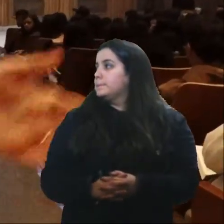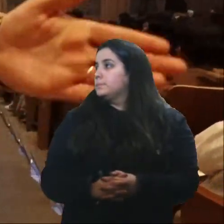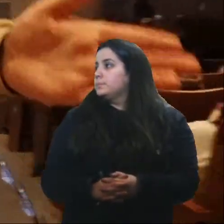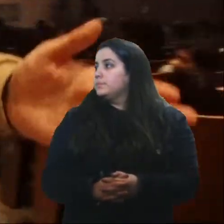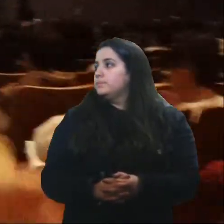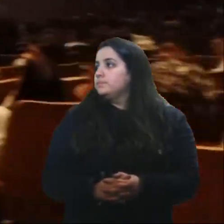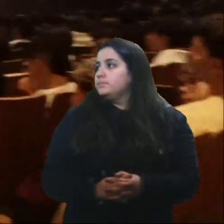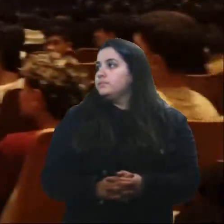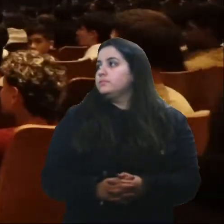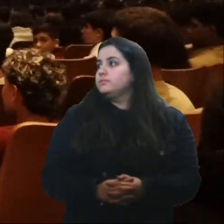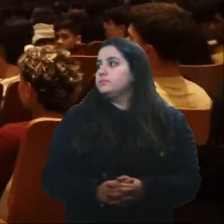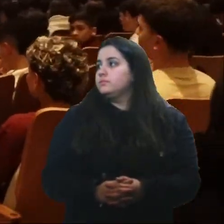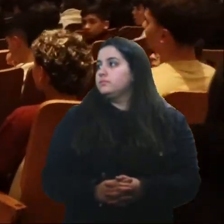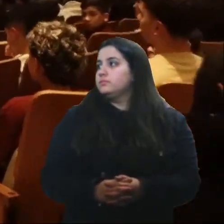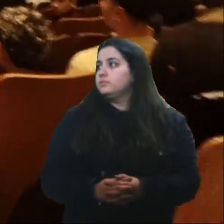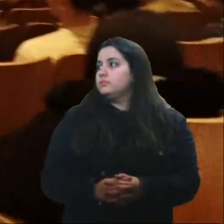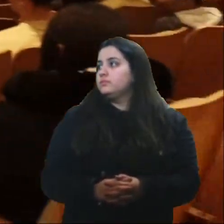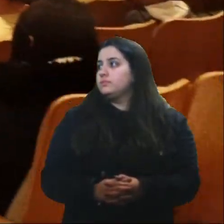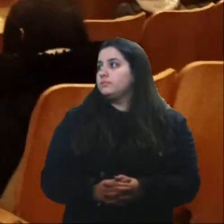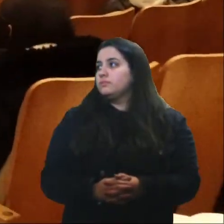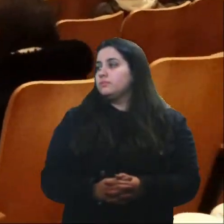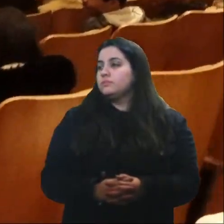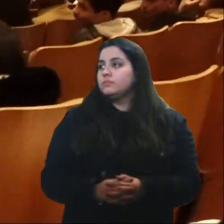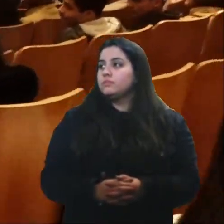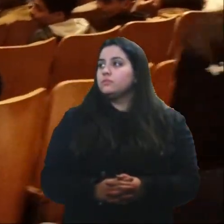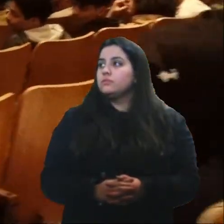Não desperdiça a sua vida.